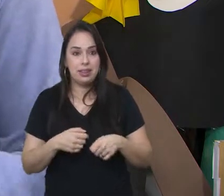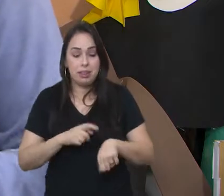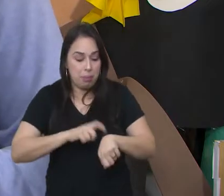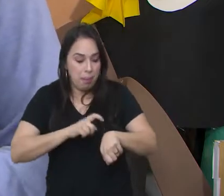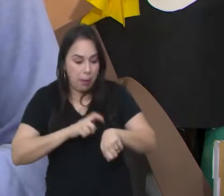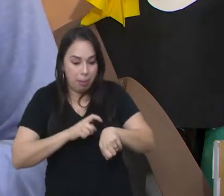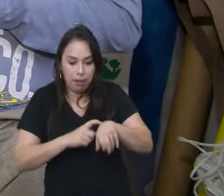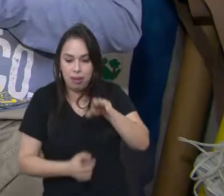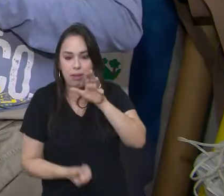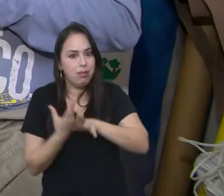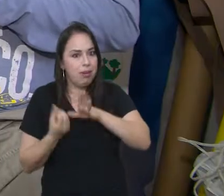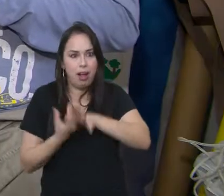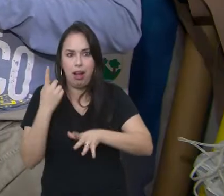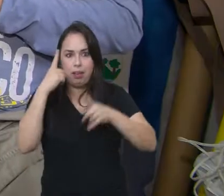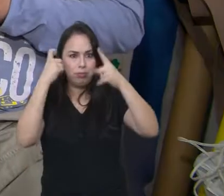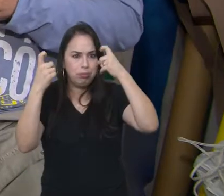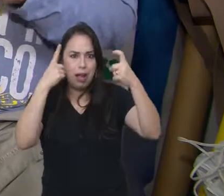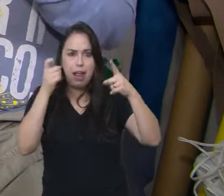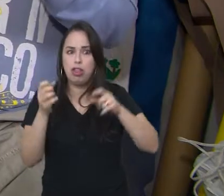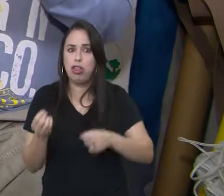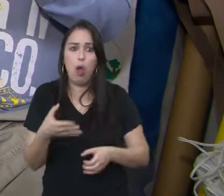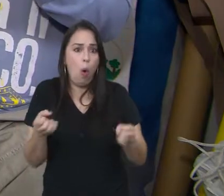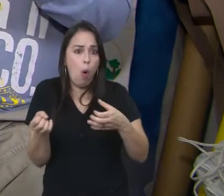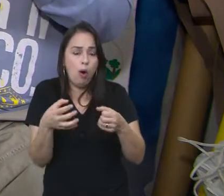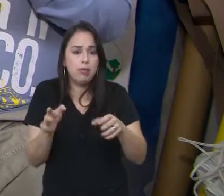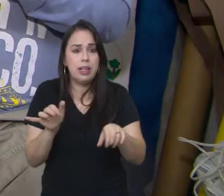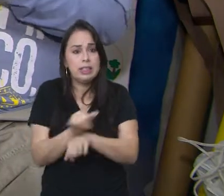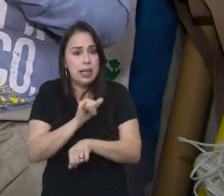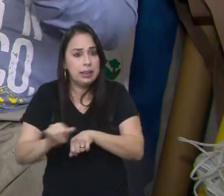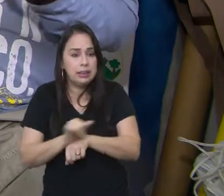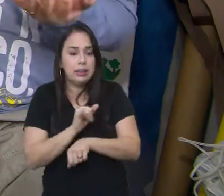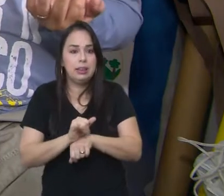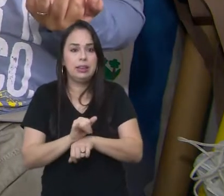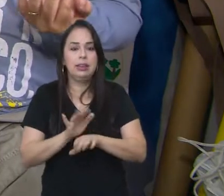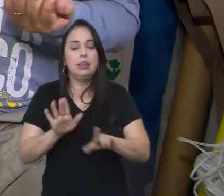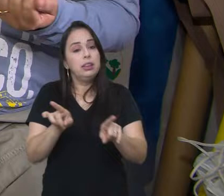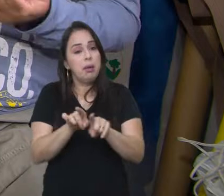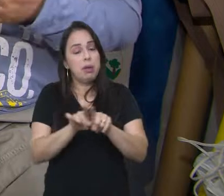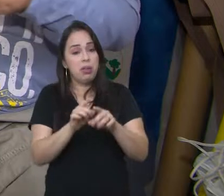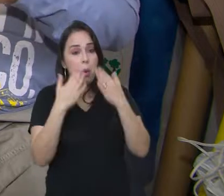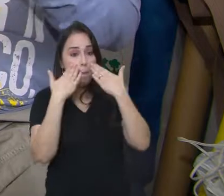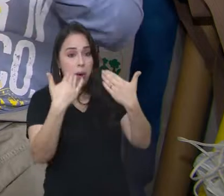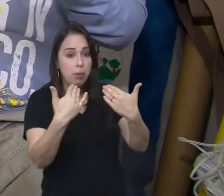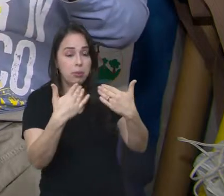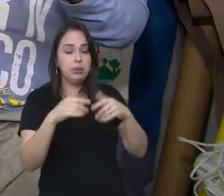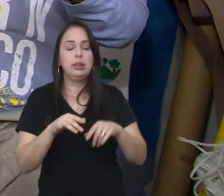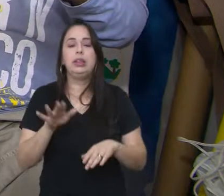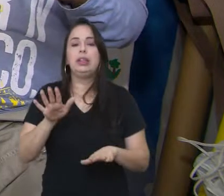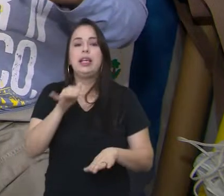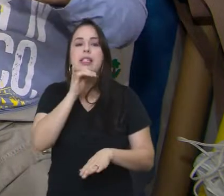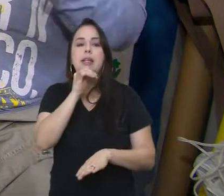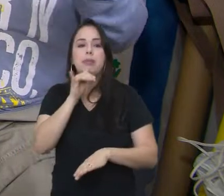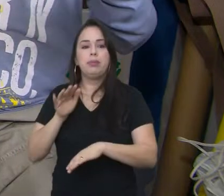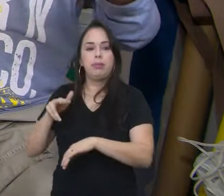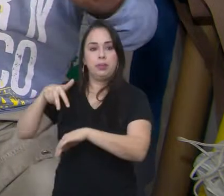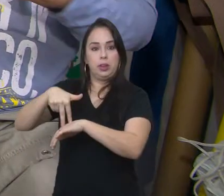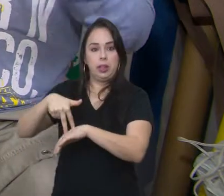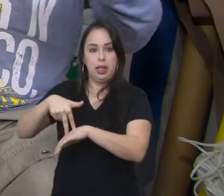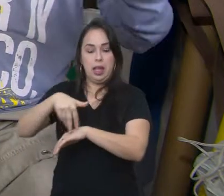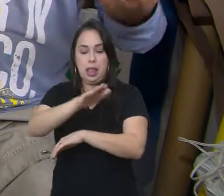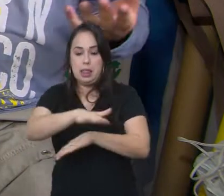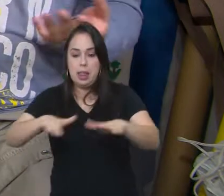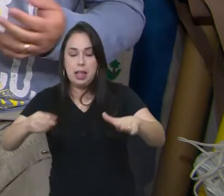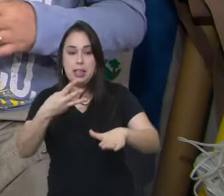você tem que inventar alguma coisa. Para dar um sustinho na criança. Mas isso é também público, né? Então, por exemplo, quando eu conto história para 300